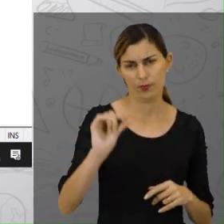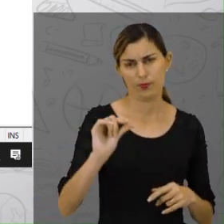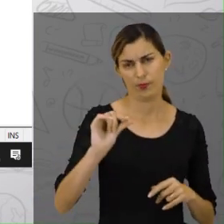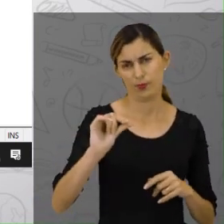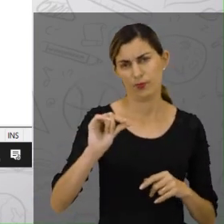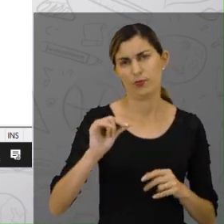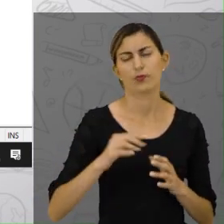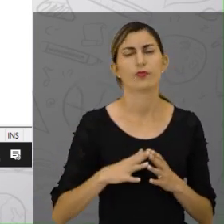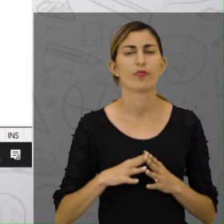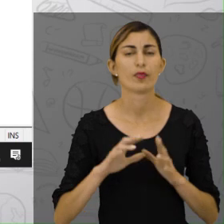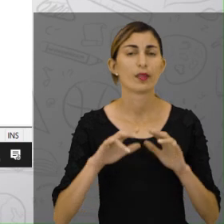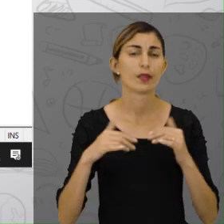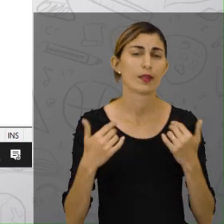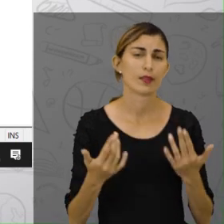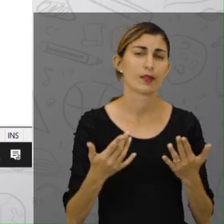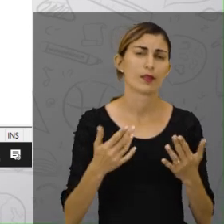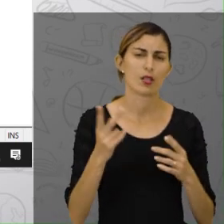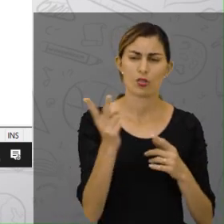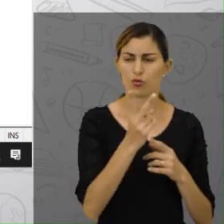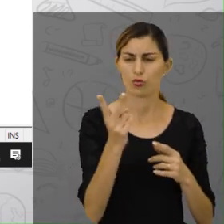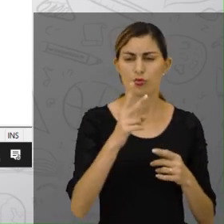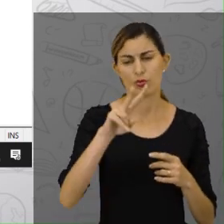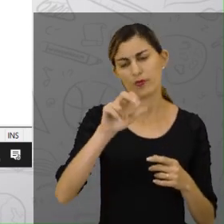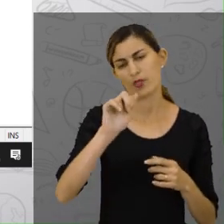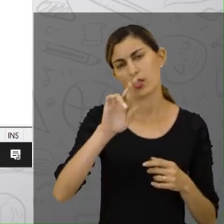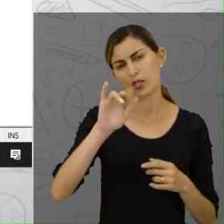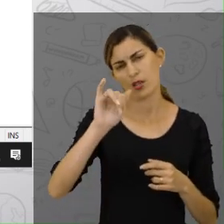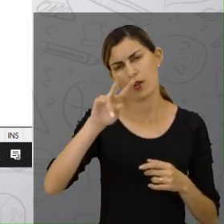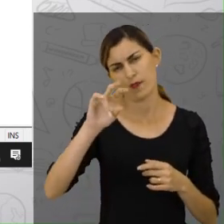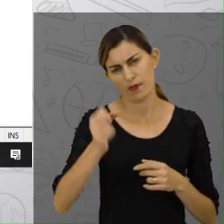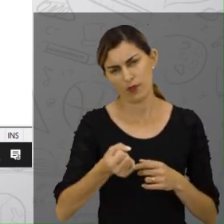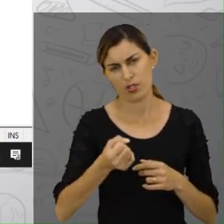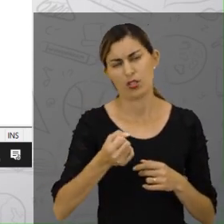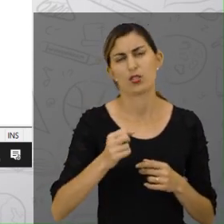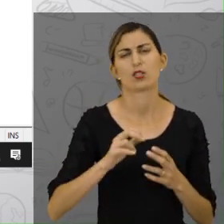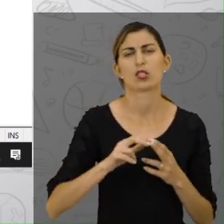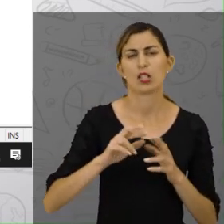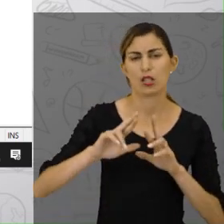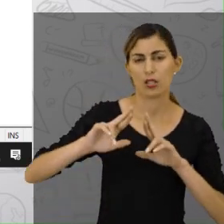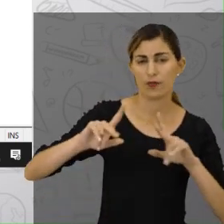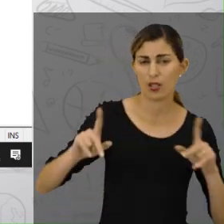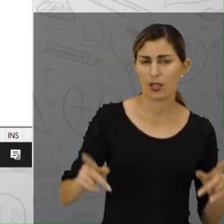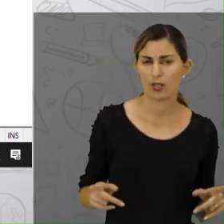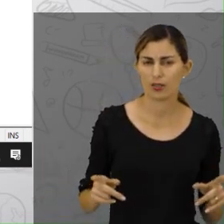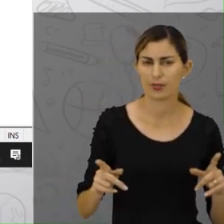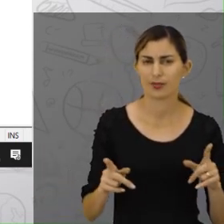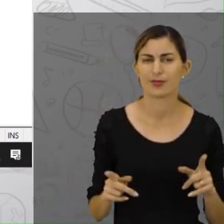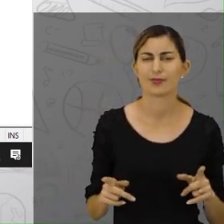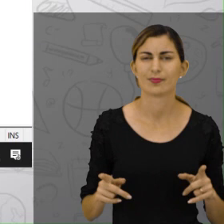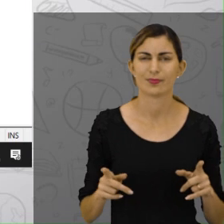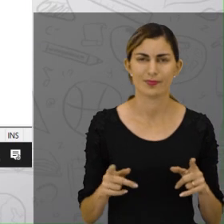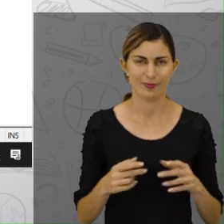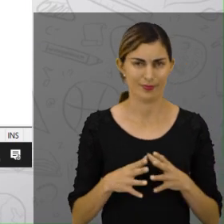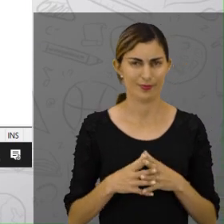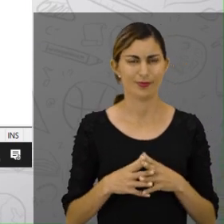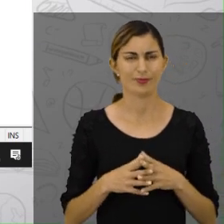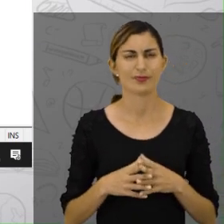minúscula. Portanto, essas duas variáveis são variáveis distintas.